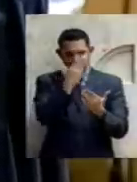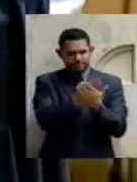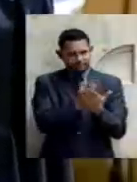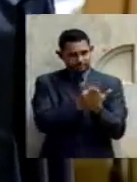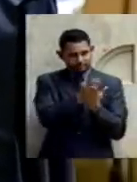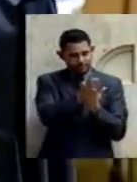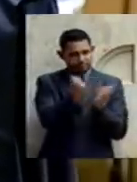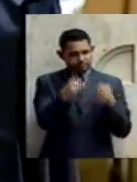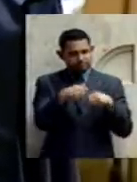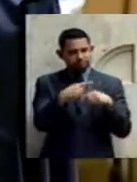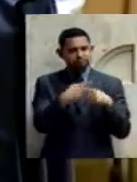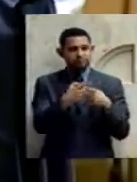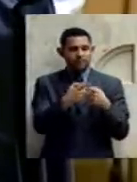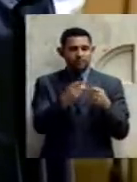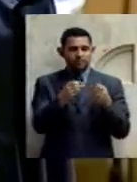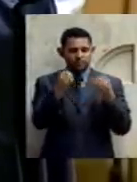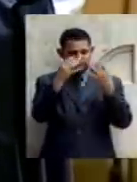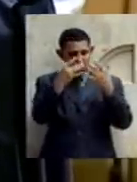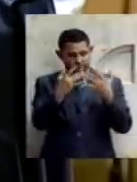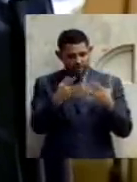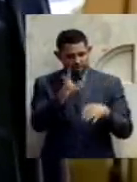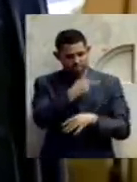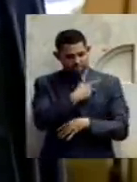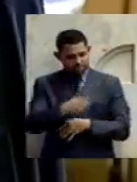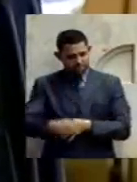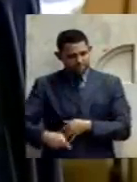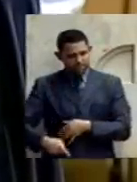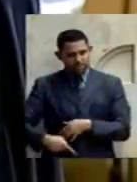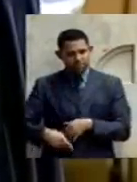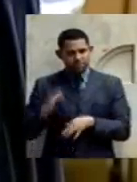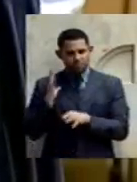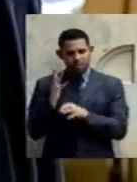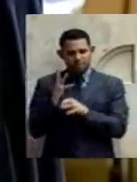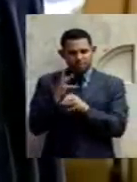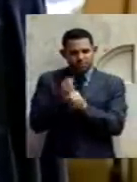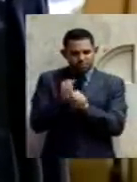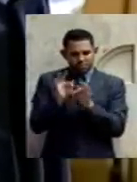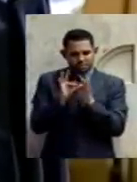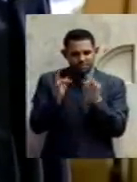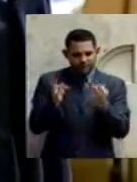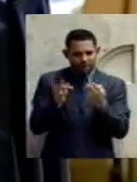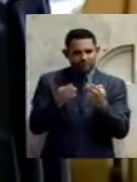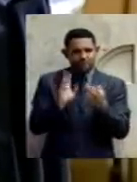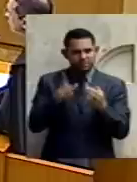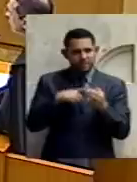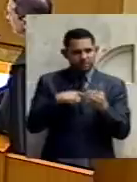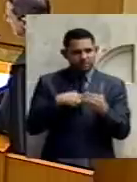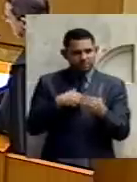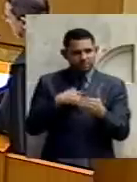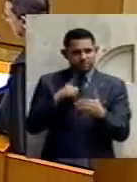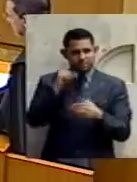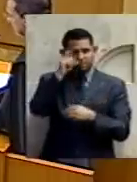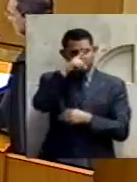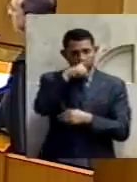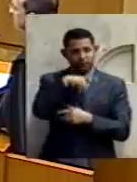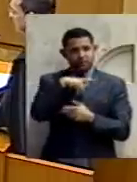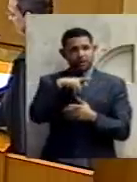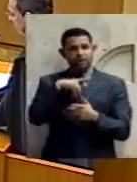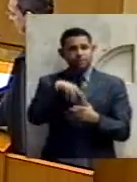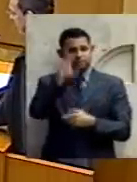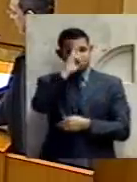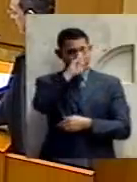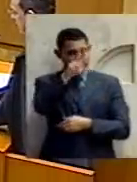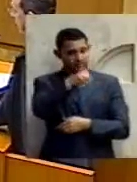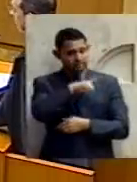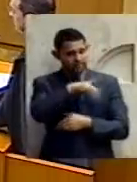eles. Tracei aqui, senhor presidente, apenas uma breve amostra dos grandes desafios que Vossa Excelência terá